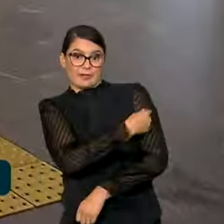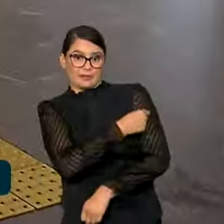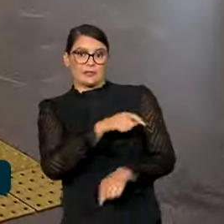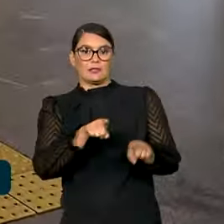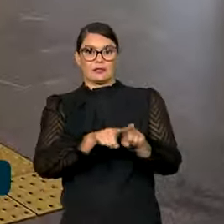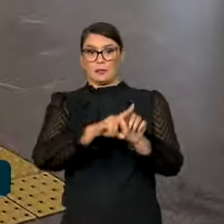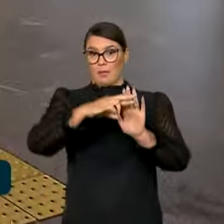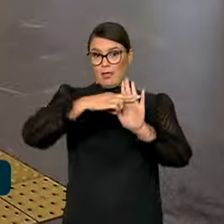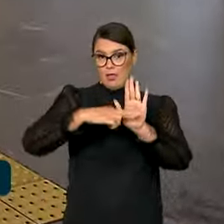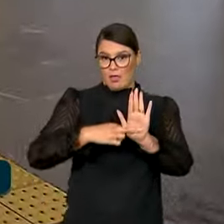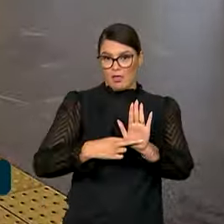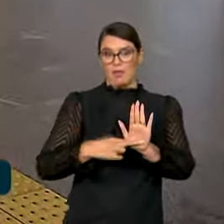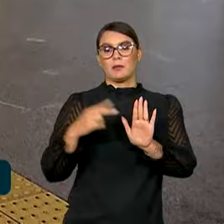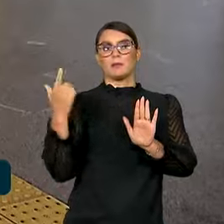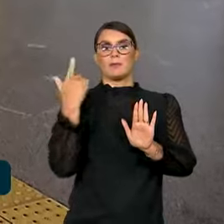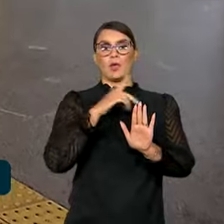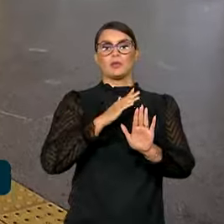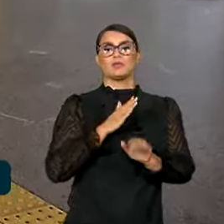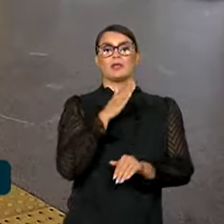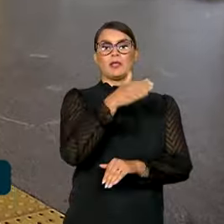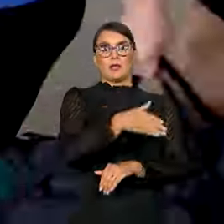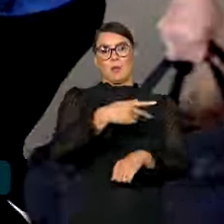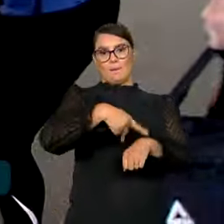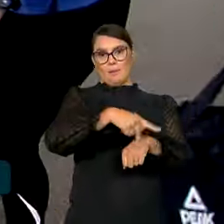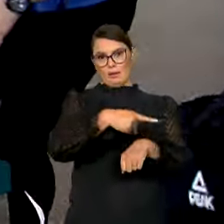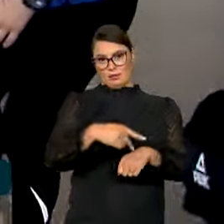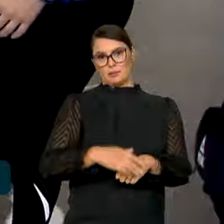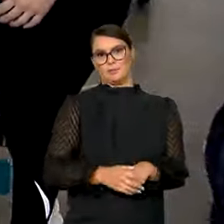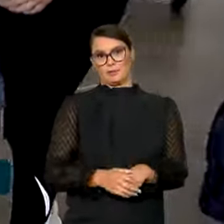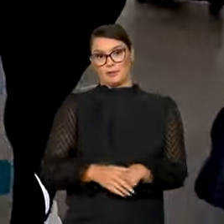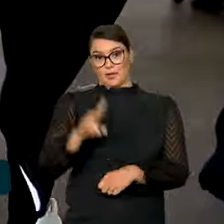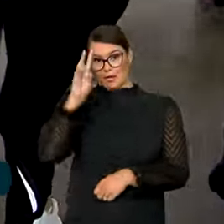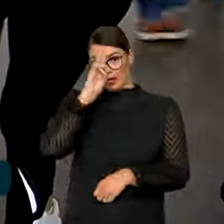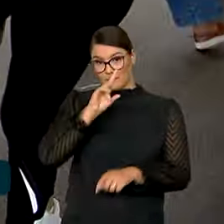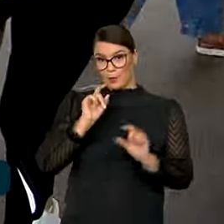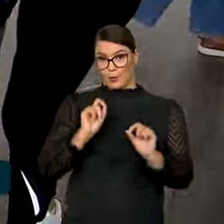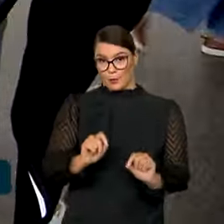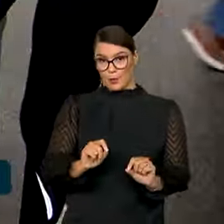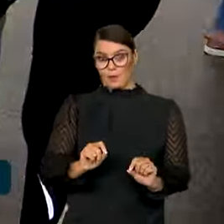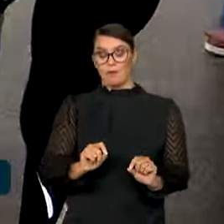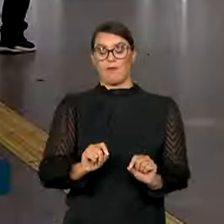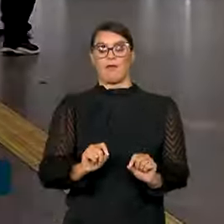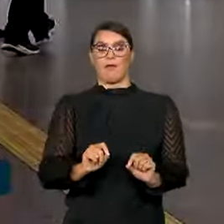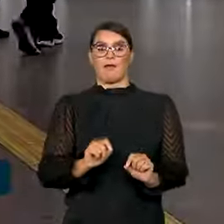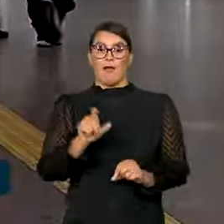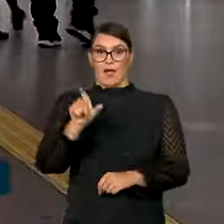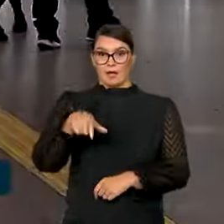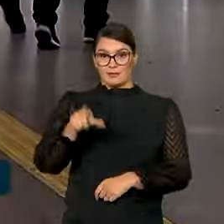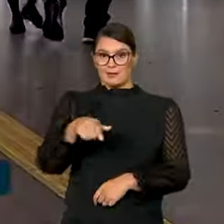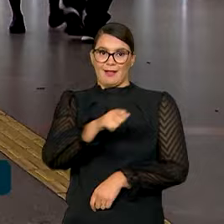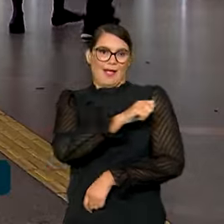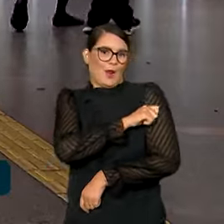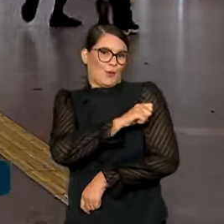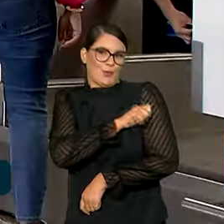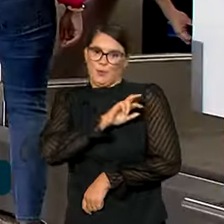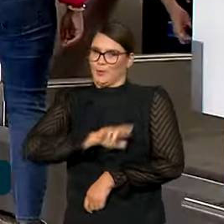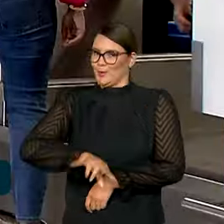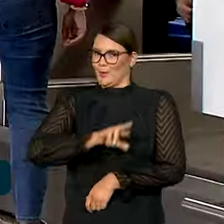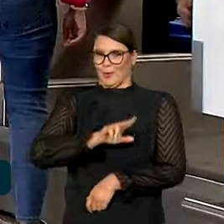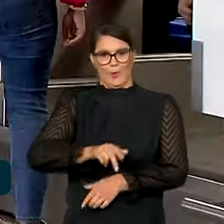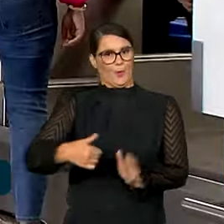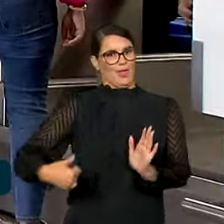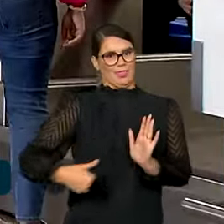demais regras para estadia no país de destino. É bom lembrar que a carteira de estudante não é um documento